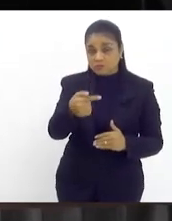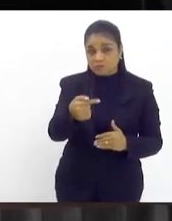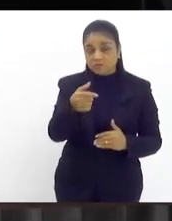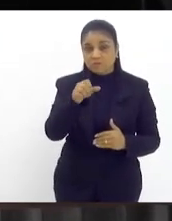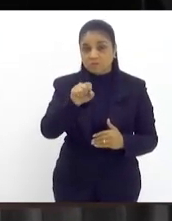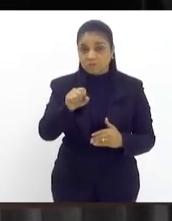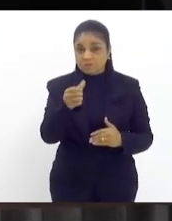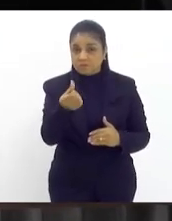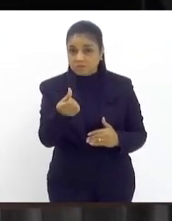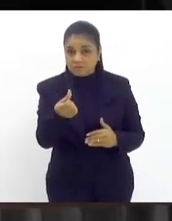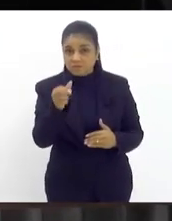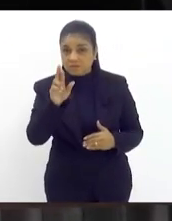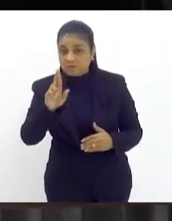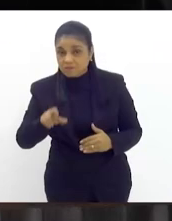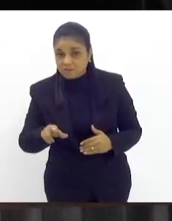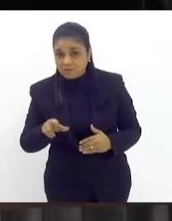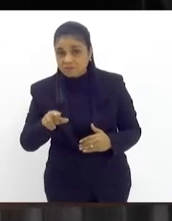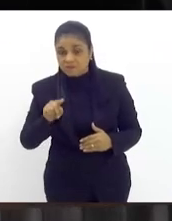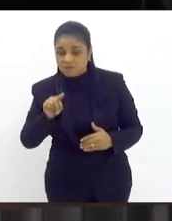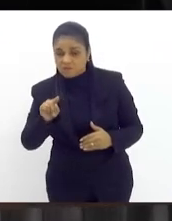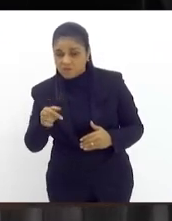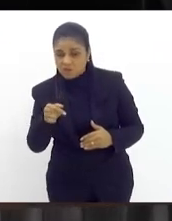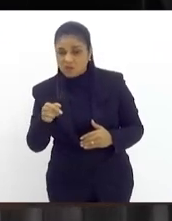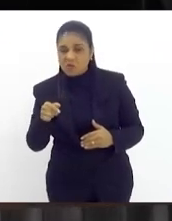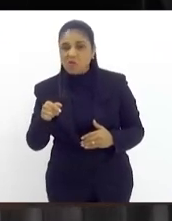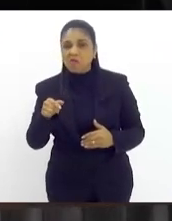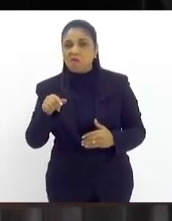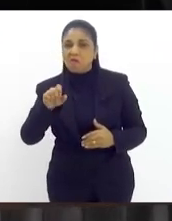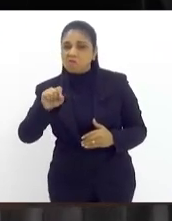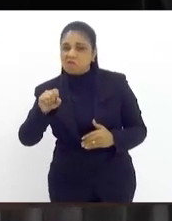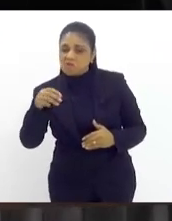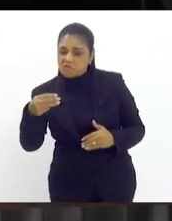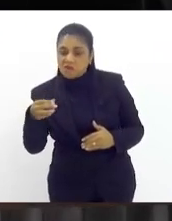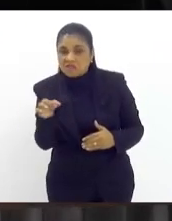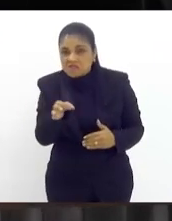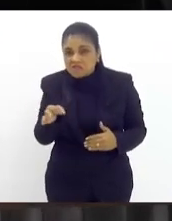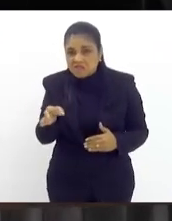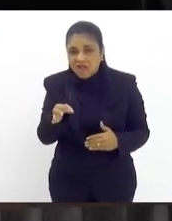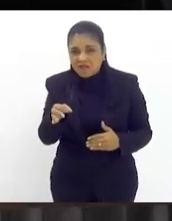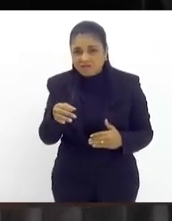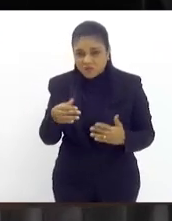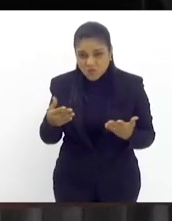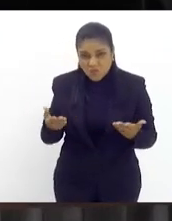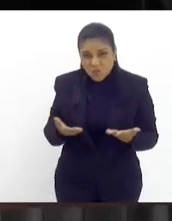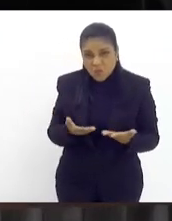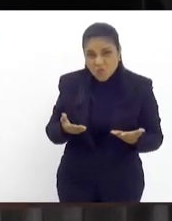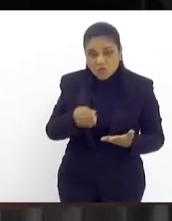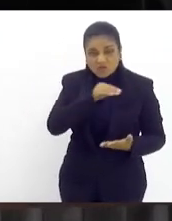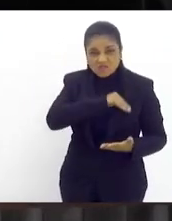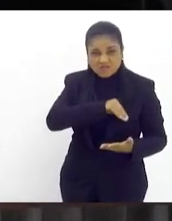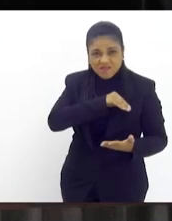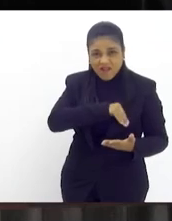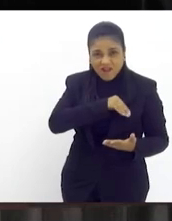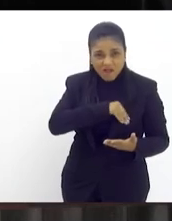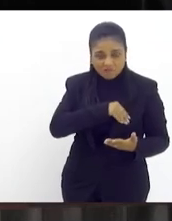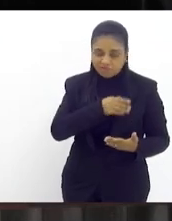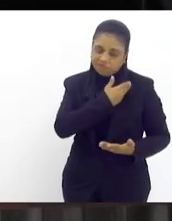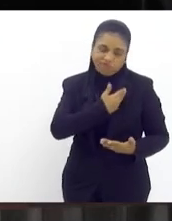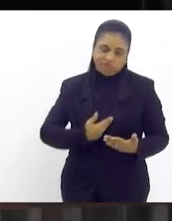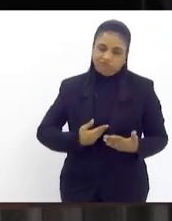reais e 83 centavos Isso é o que é hoje que o governador também não